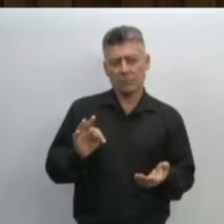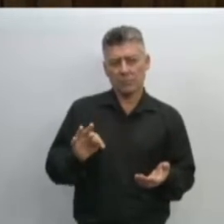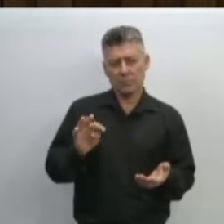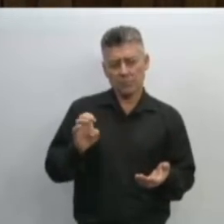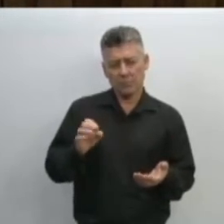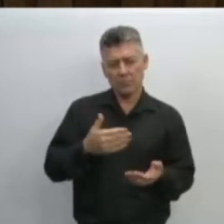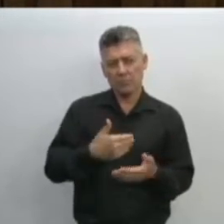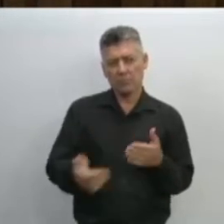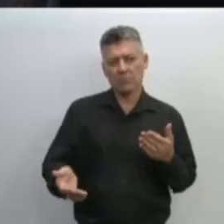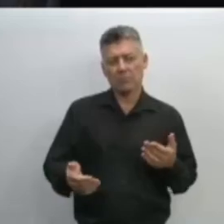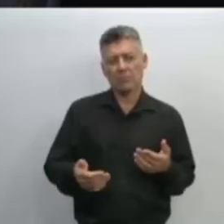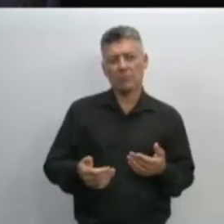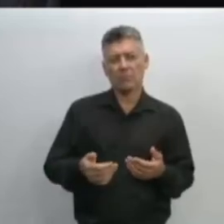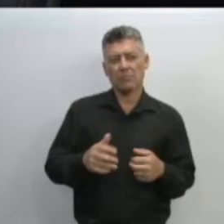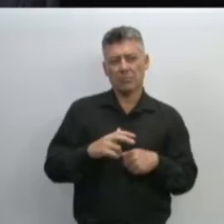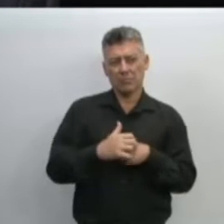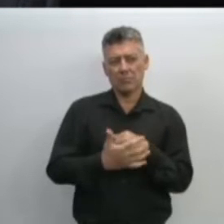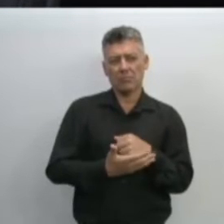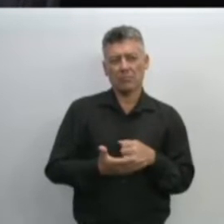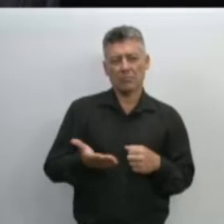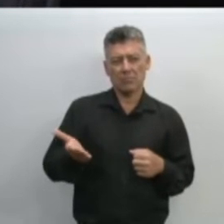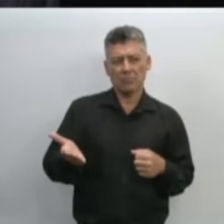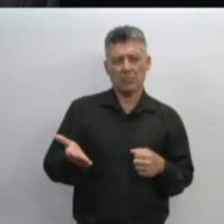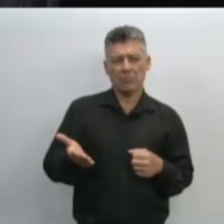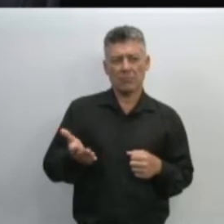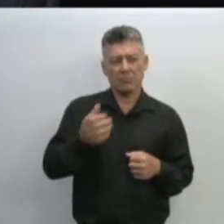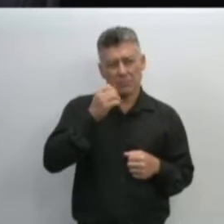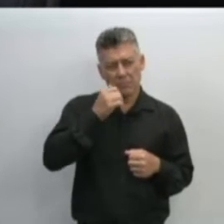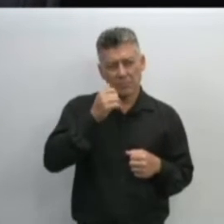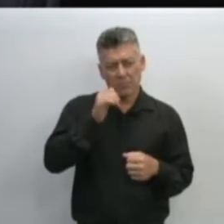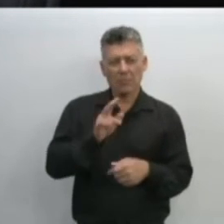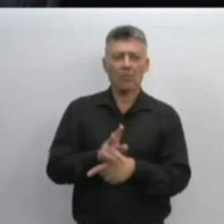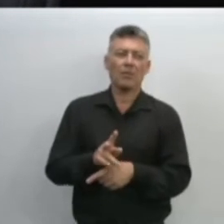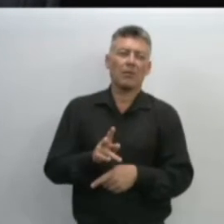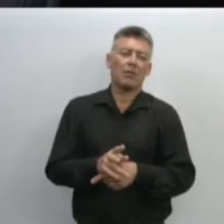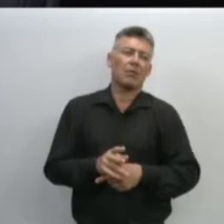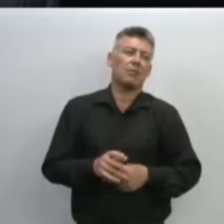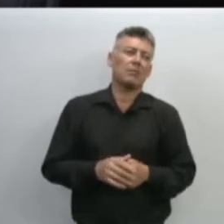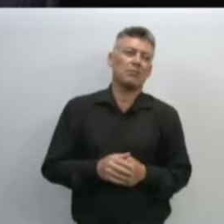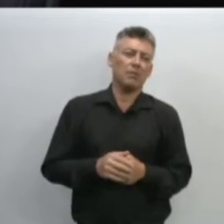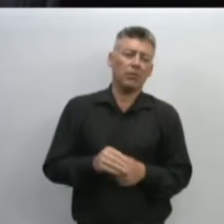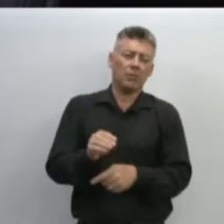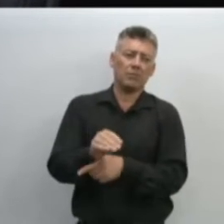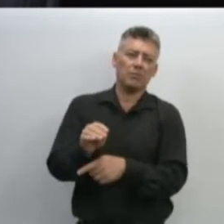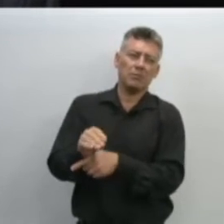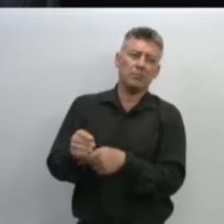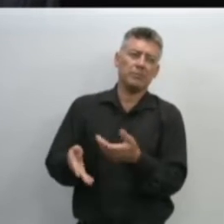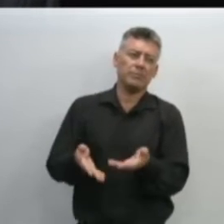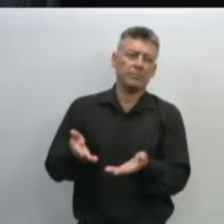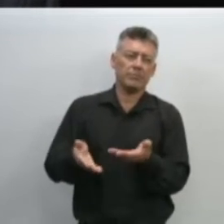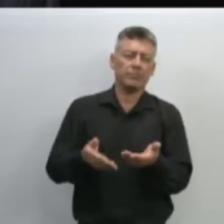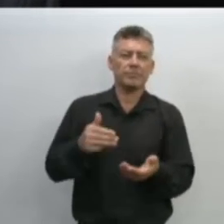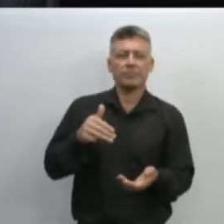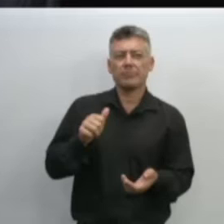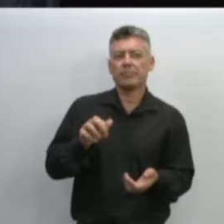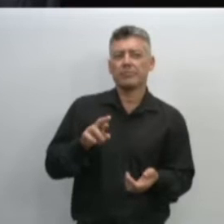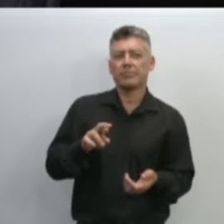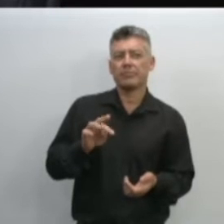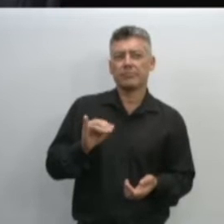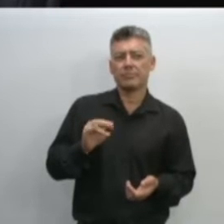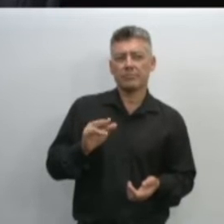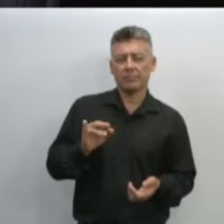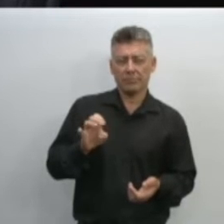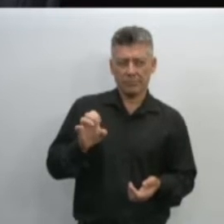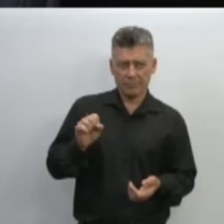uma das primeiras vítimas do Covid, e ela participava da pastoral na Igreja dos Mártires, lá